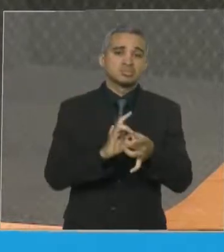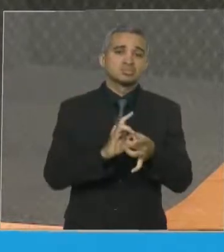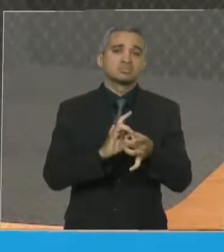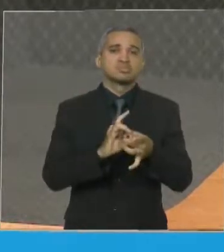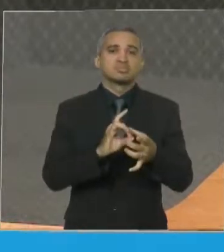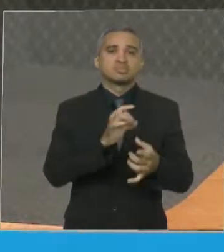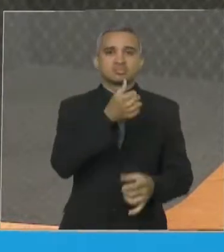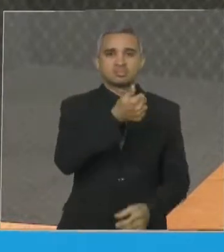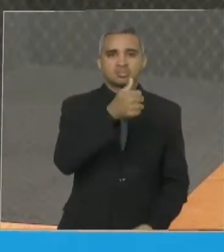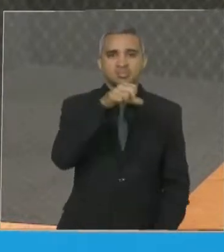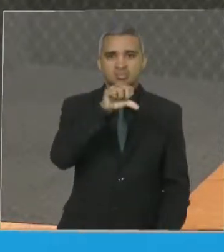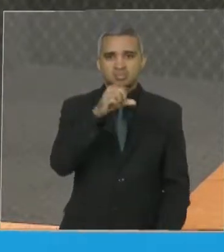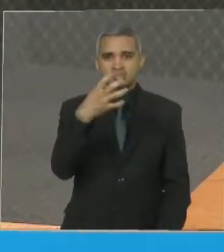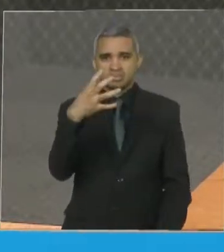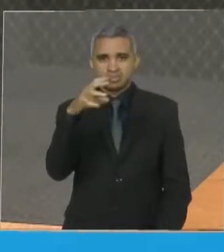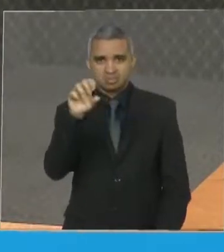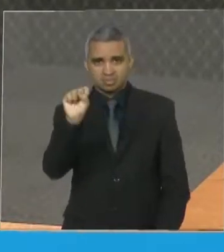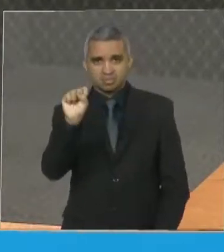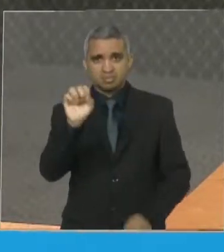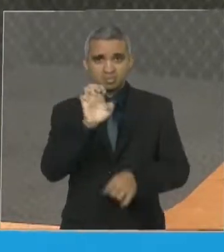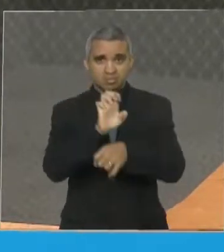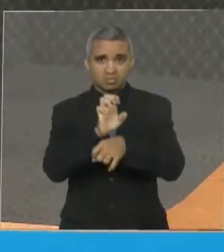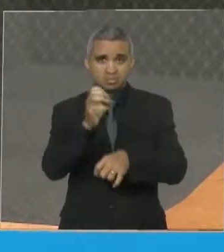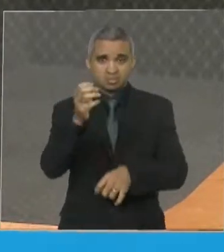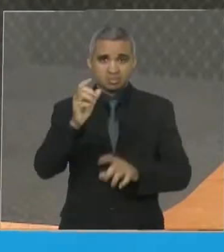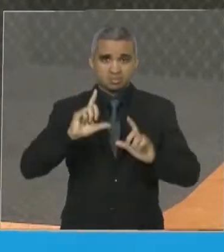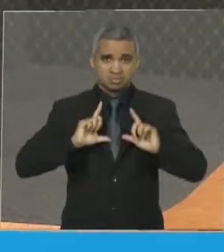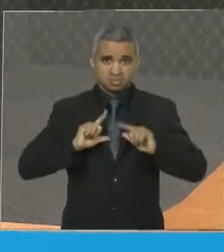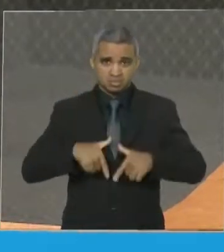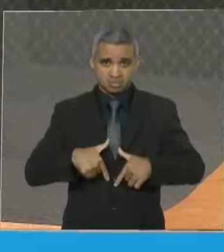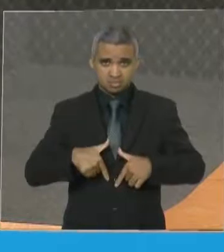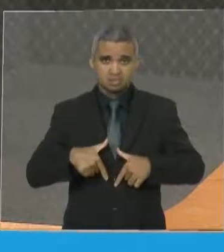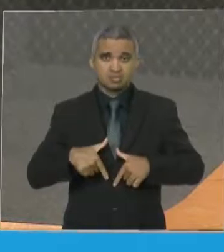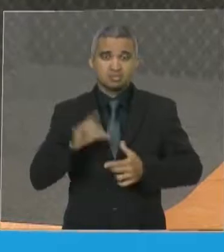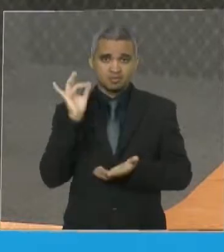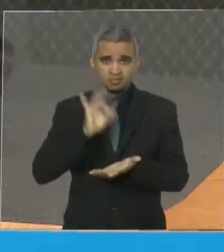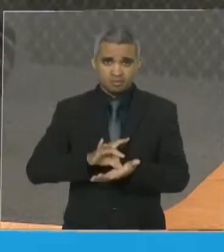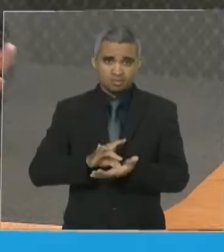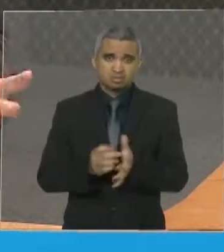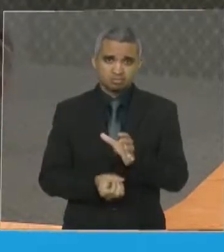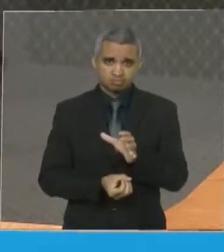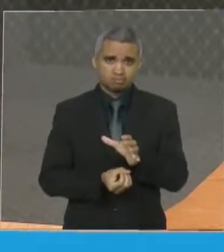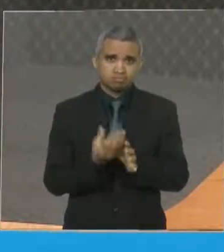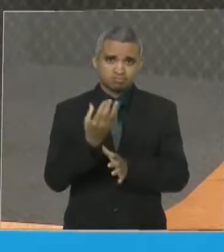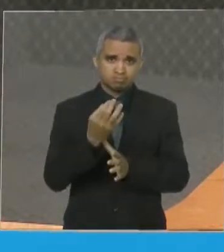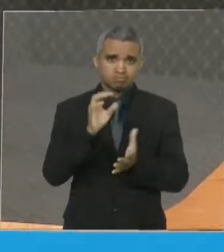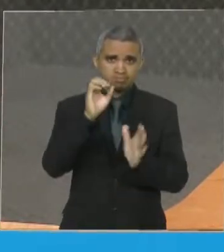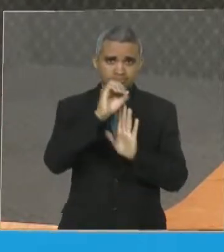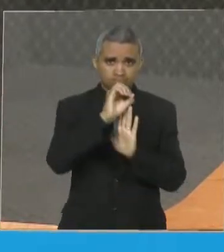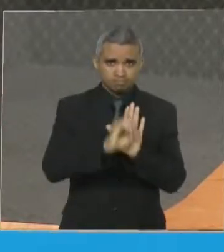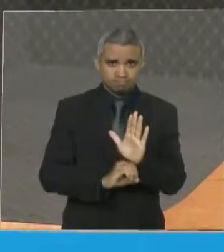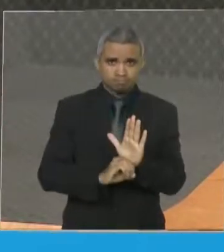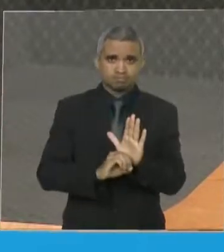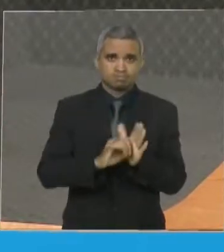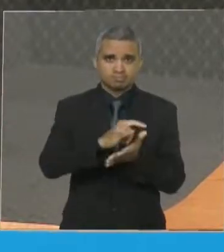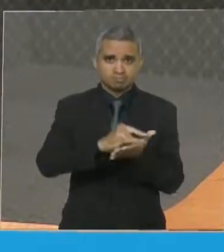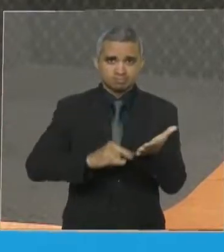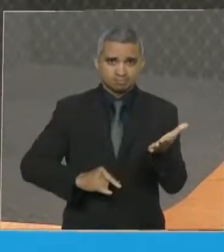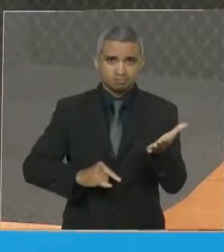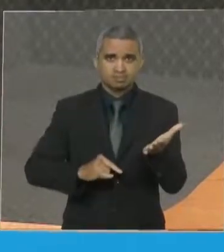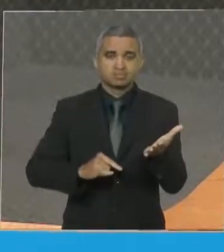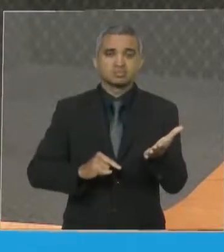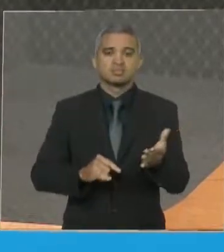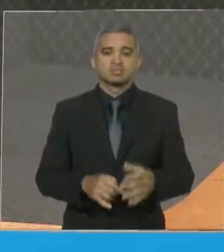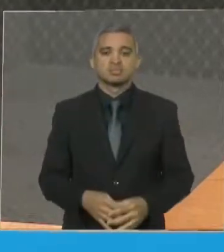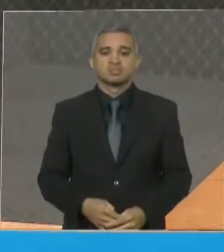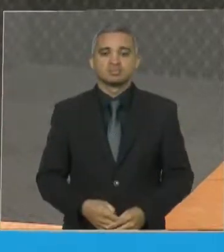1948, quando Israel, o Estado de Israel foi criado oficialmente nesse tempo moderno. E